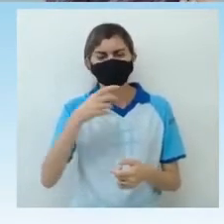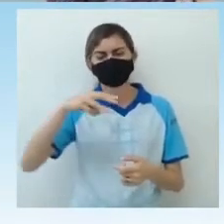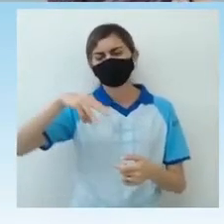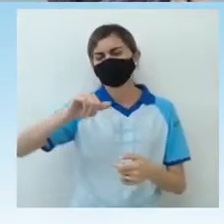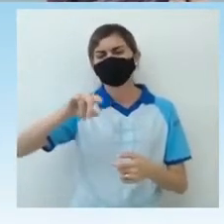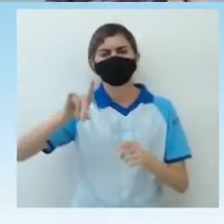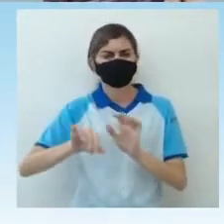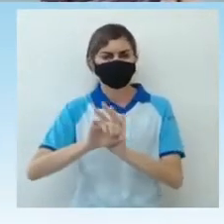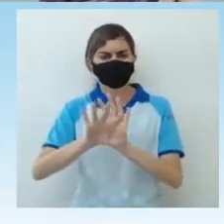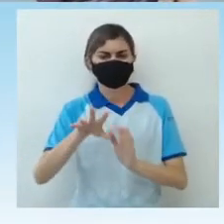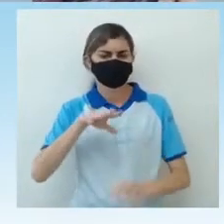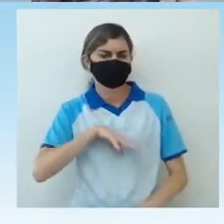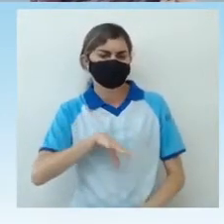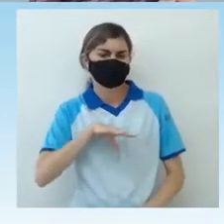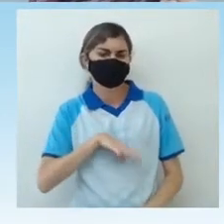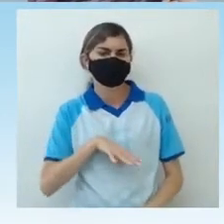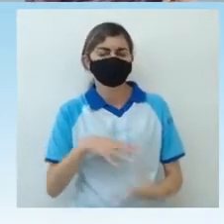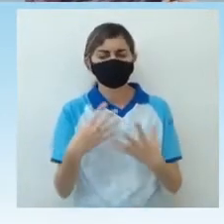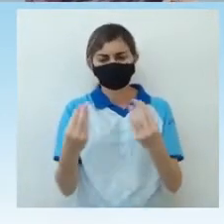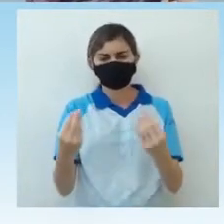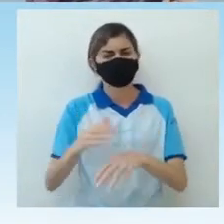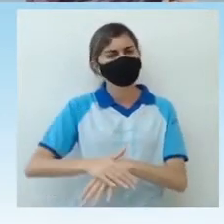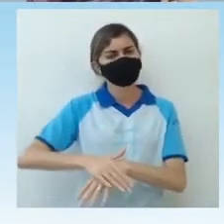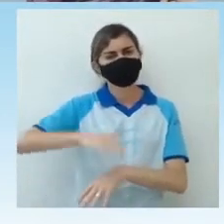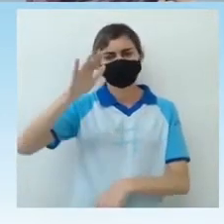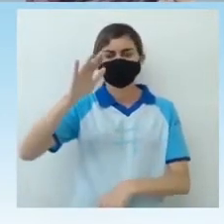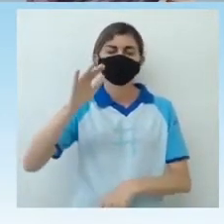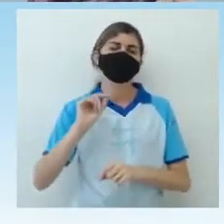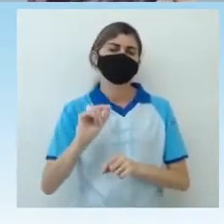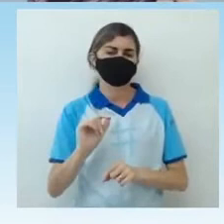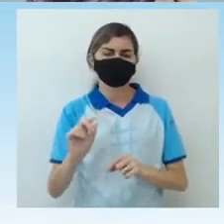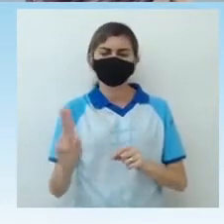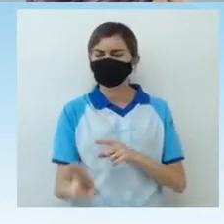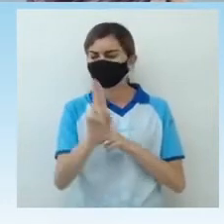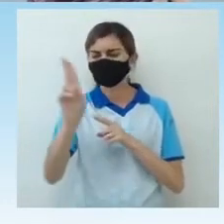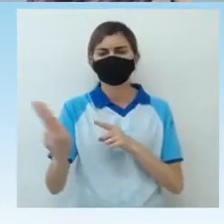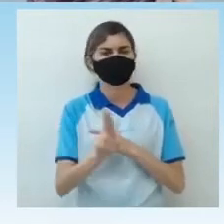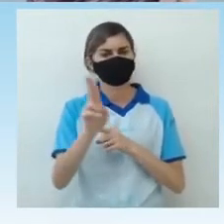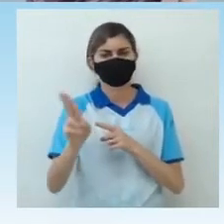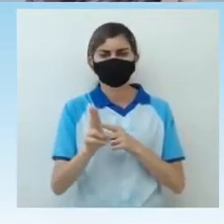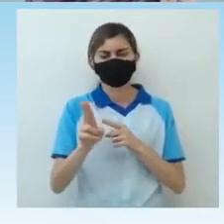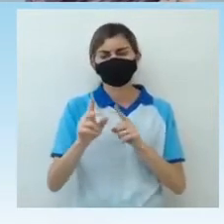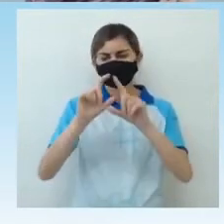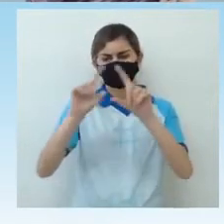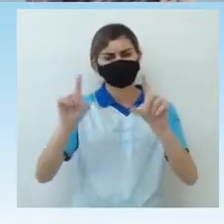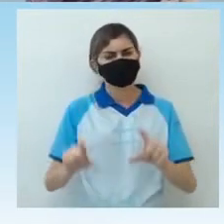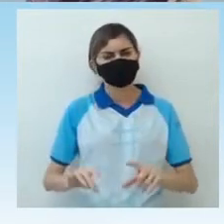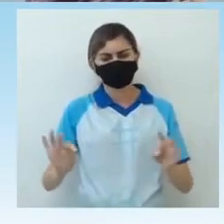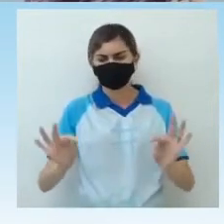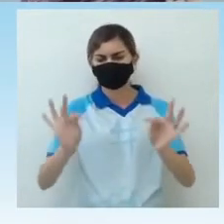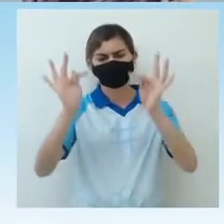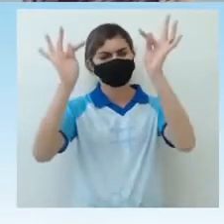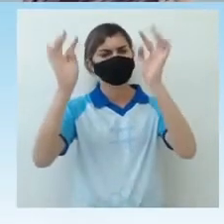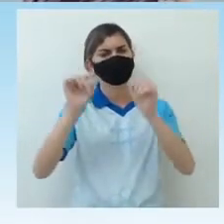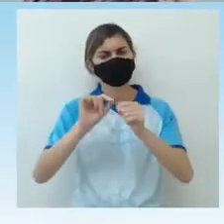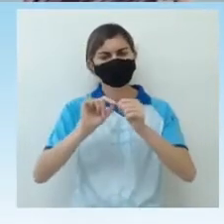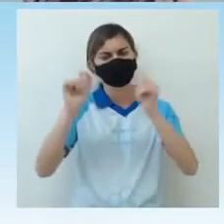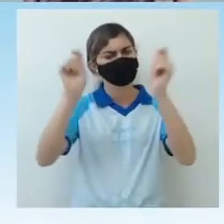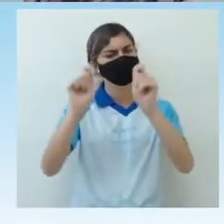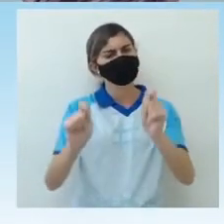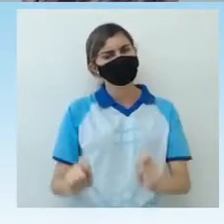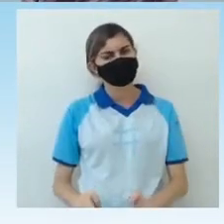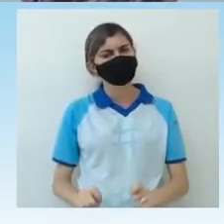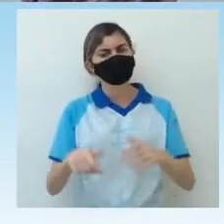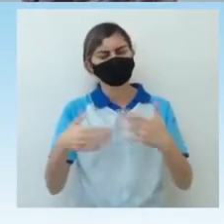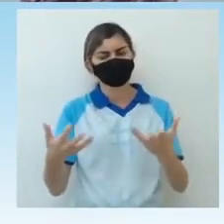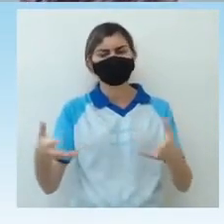é o termo em português. Ele é muito mais do que a utilização de um aparato tecnológico no fazer artístico ou